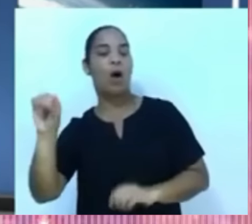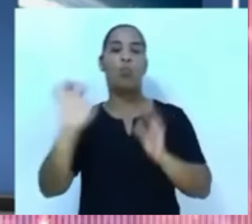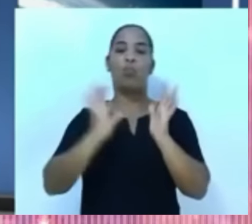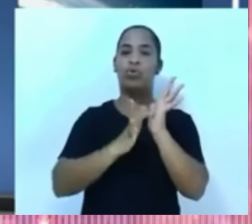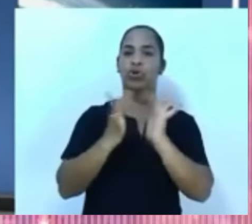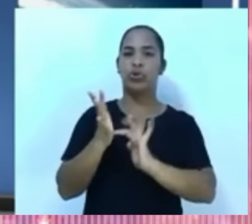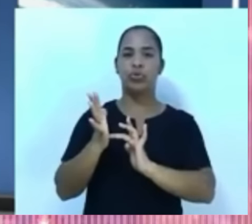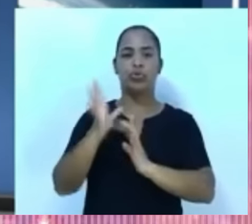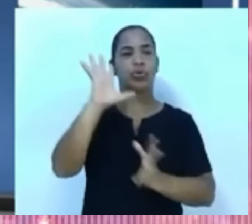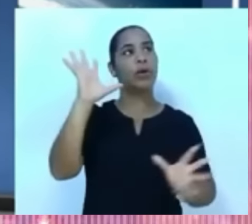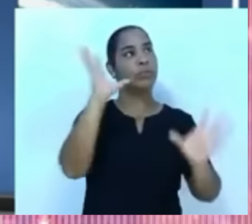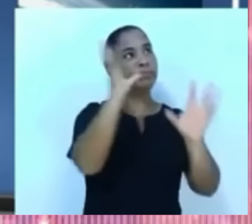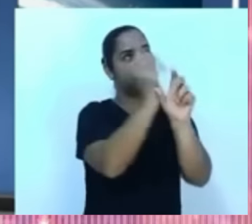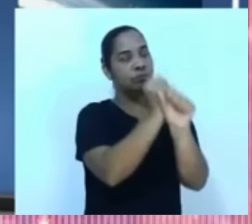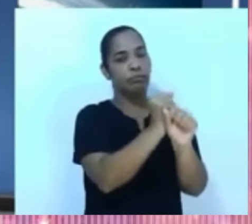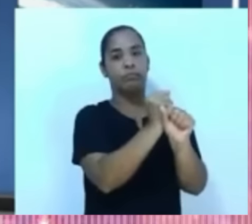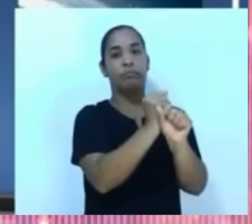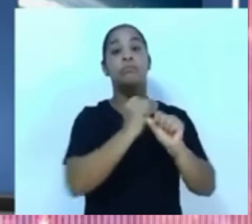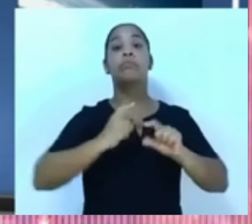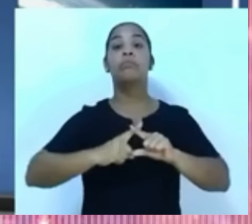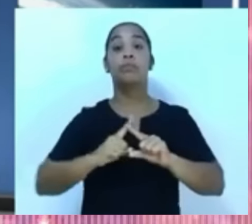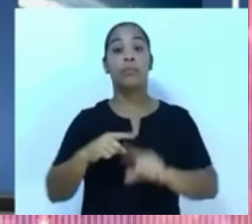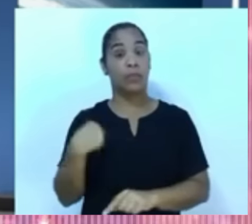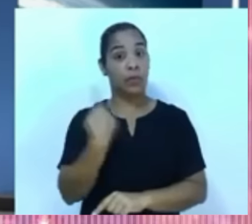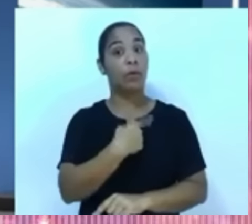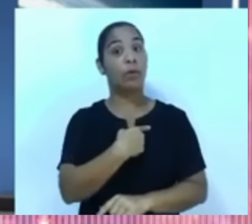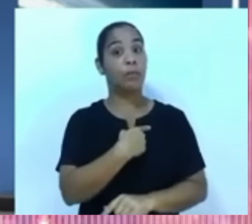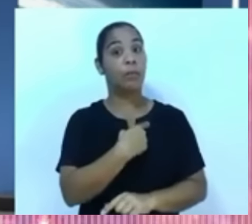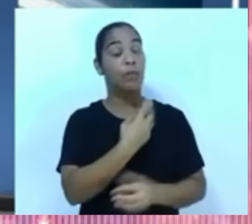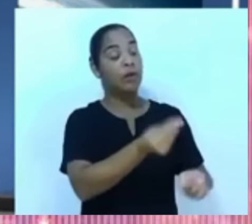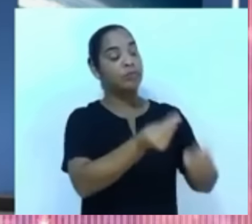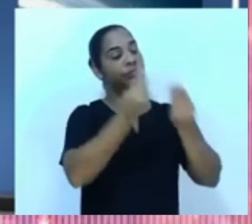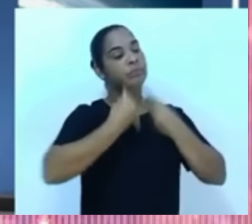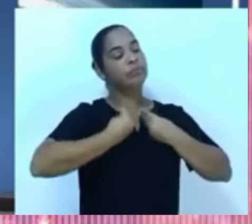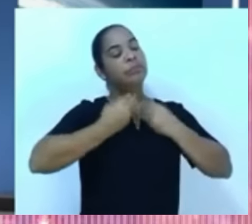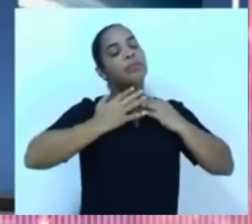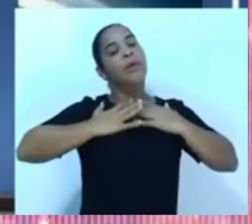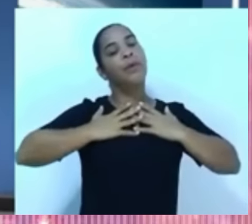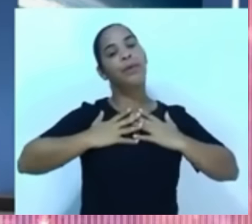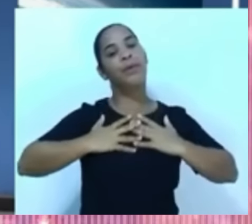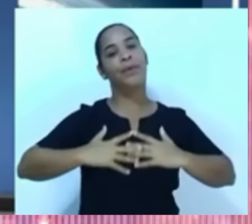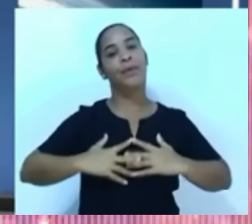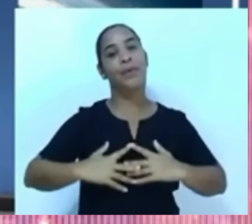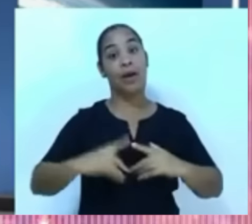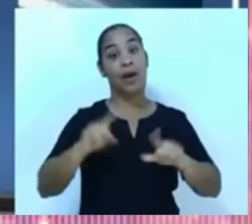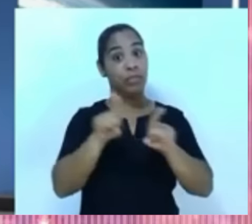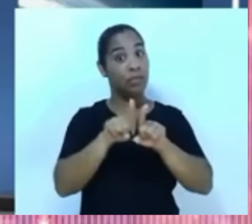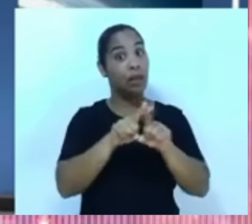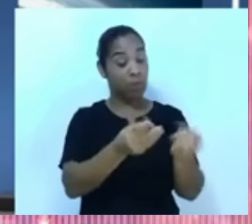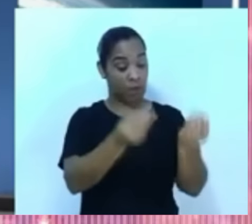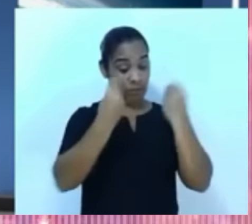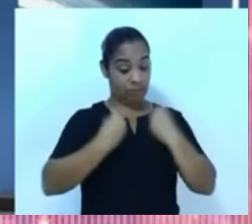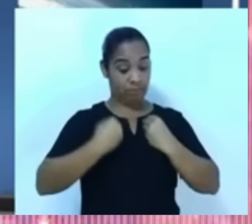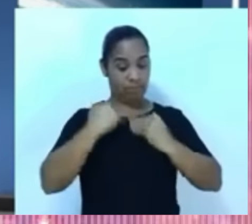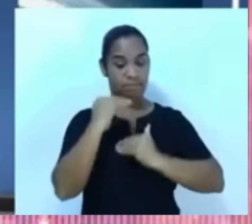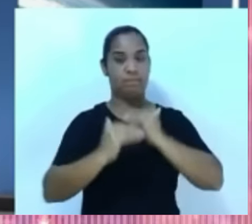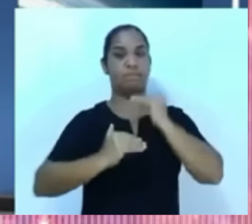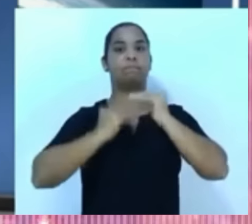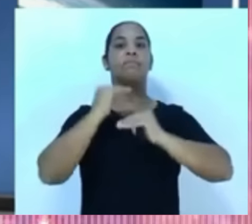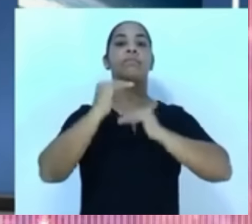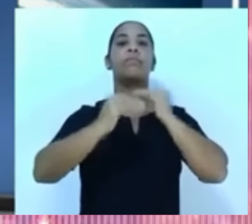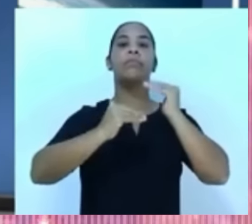síntese de tudo aquilo que podia proporcionar bem estar e Progresso não só na criatura